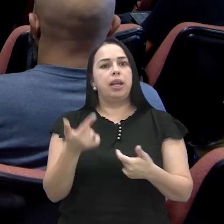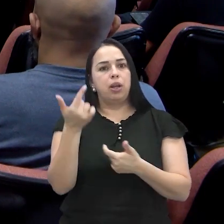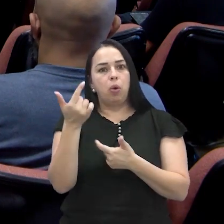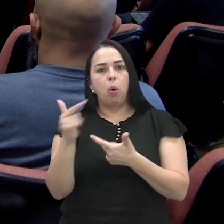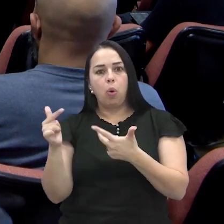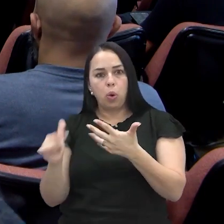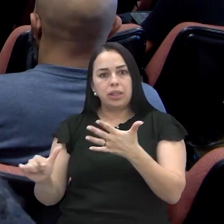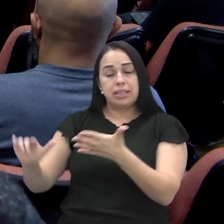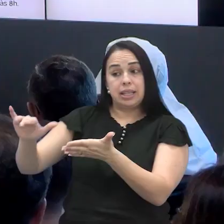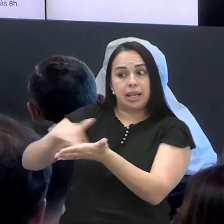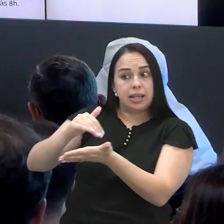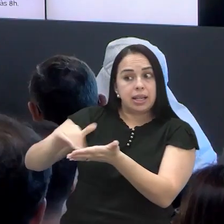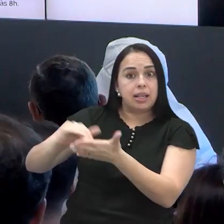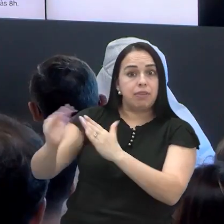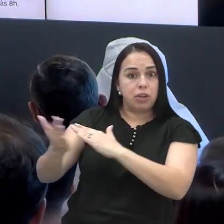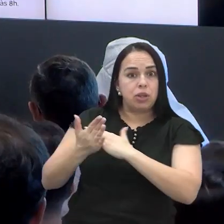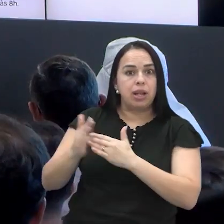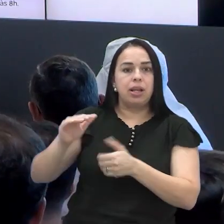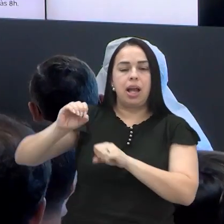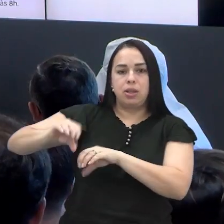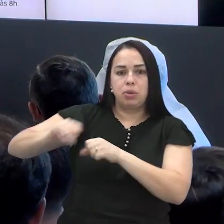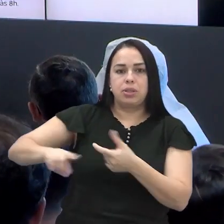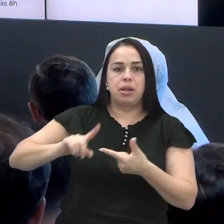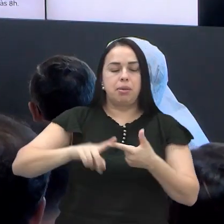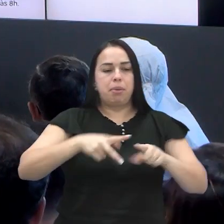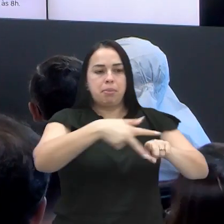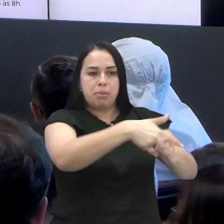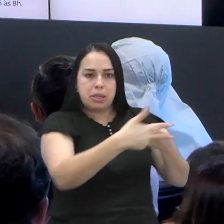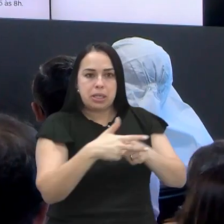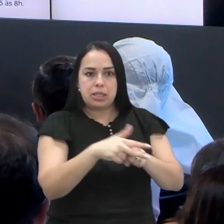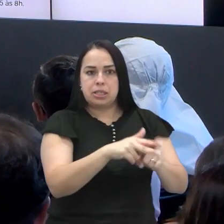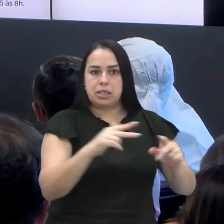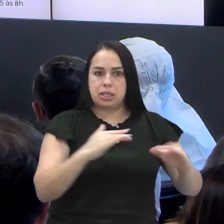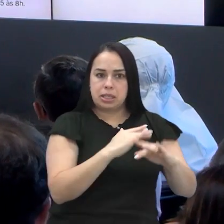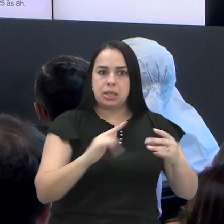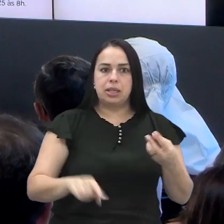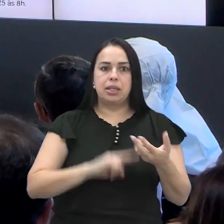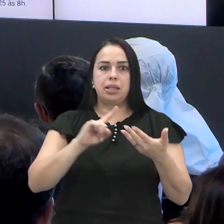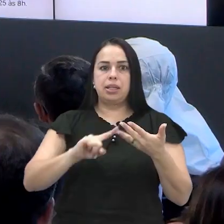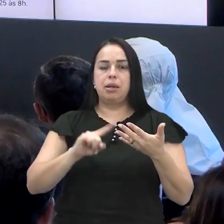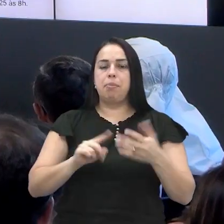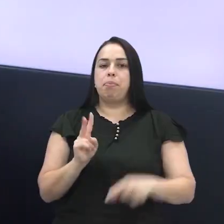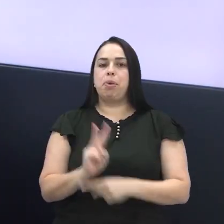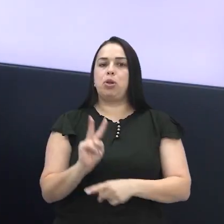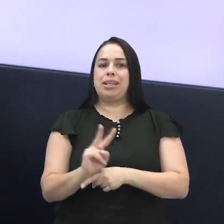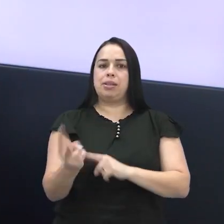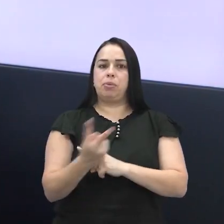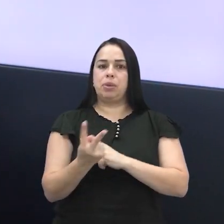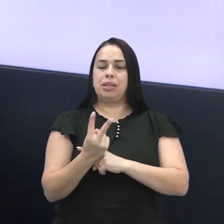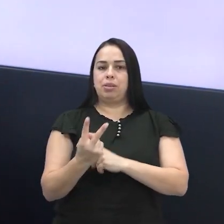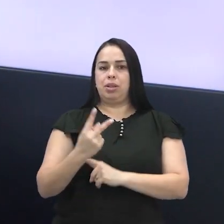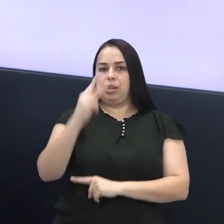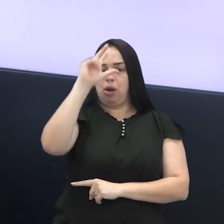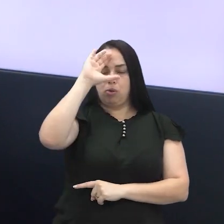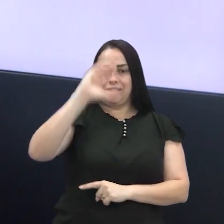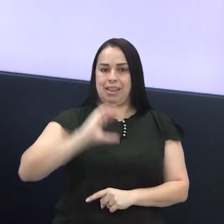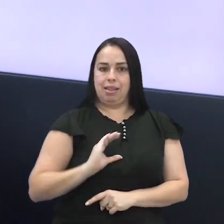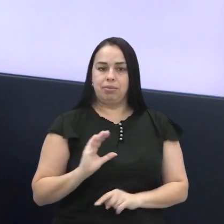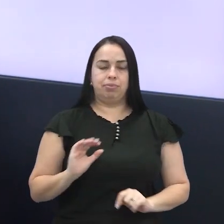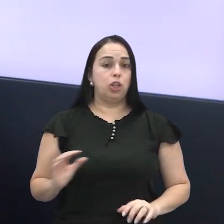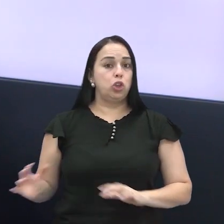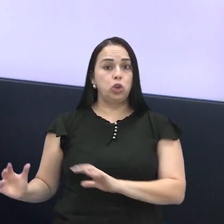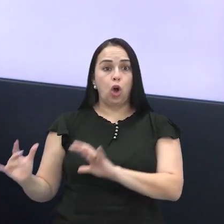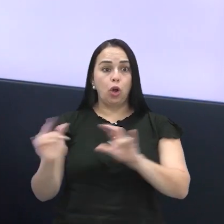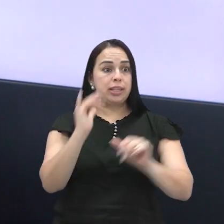com outras secretarias, como Educação, Manutenção da Cidade e Proteção ao Cidadão. Um exército de pessoas, de